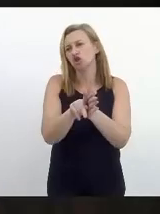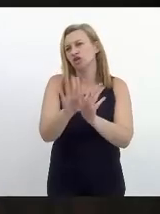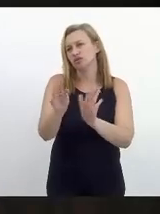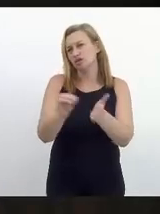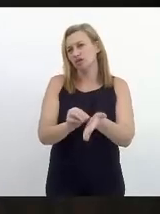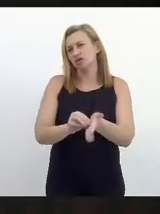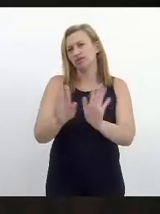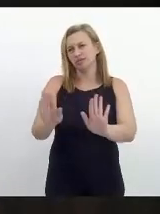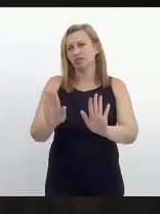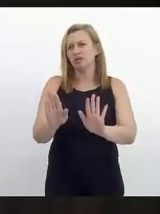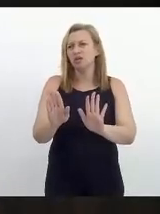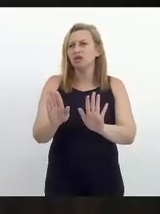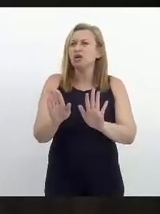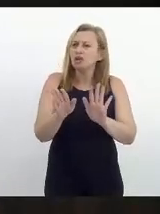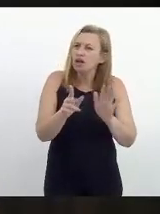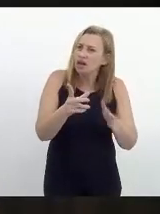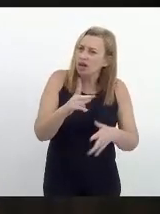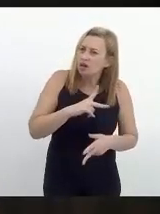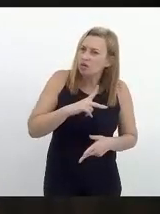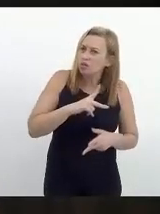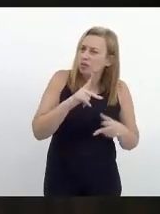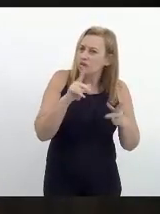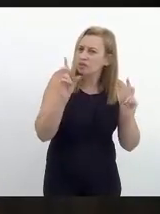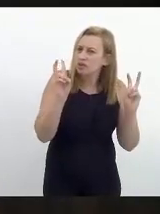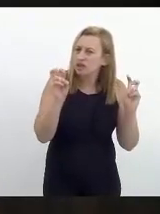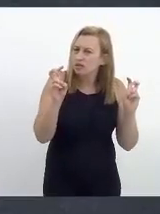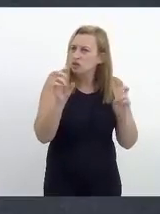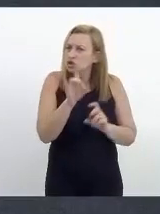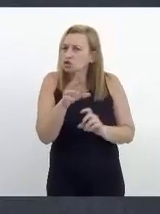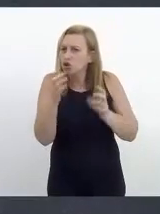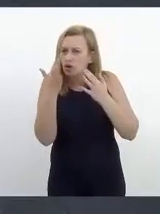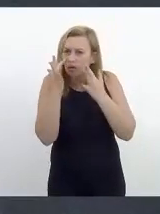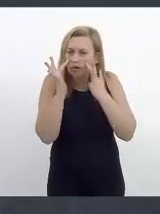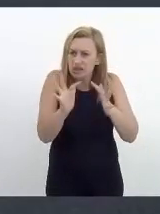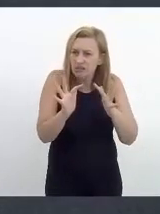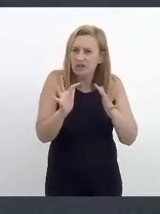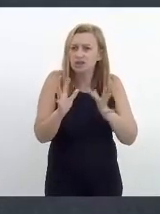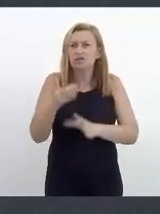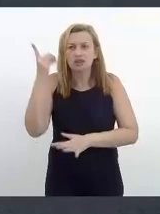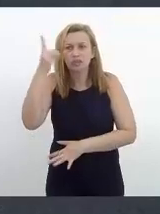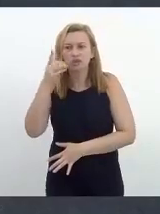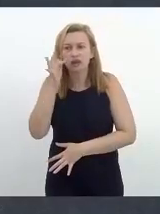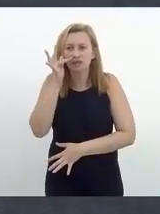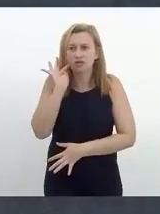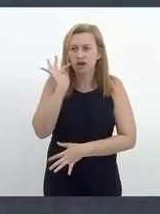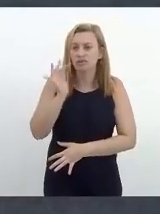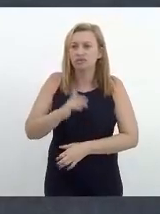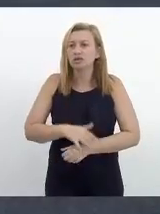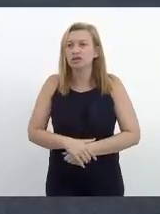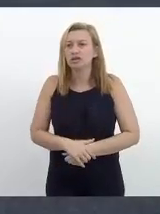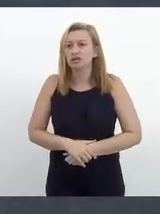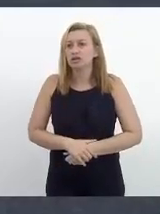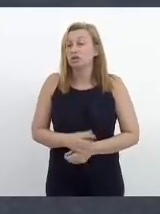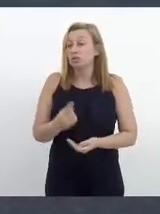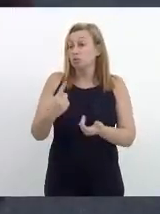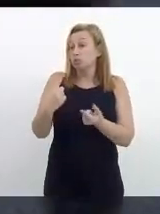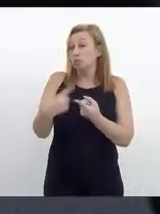aí... Mas pode... é o próprio tema. Deixa eu só fazer uma observação ao deputado Flávio Serafini,